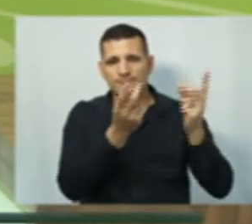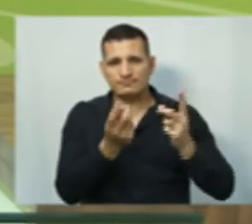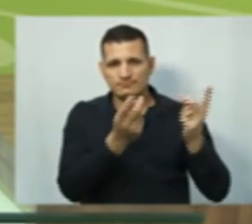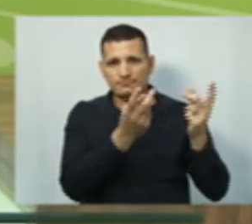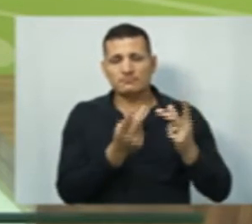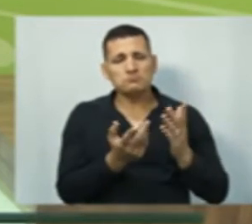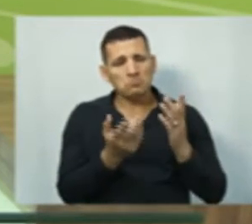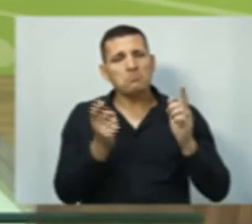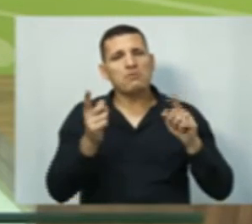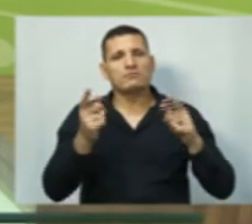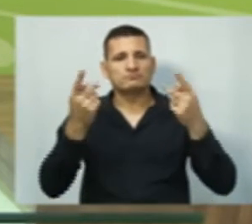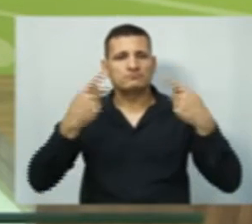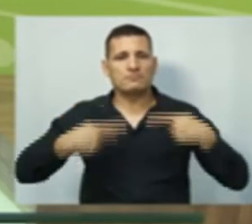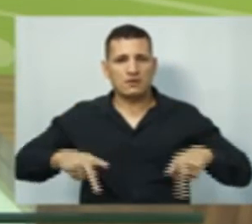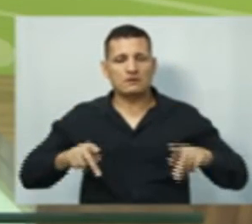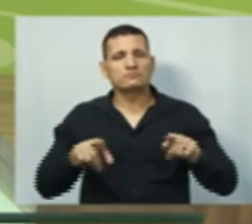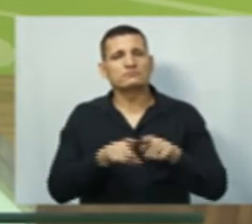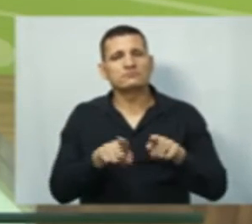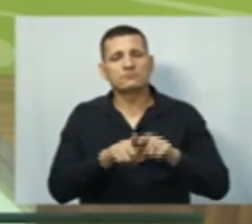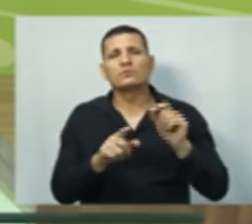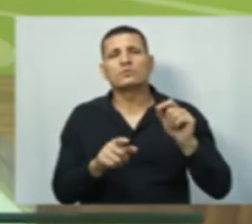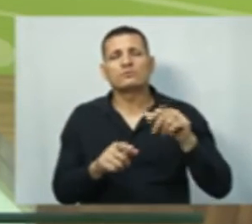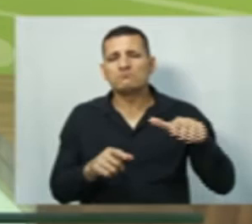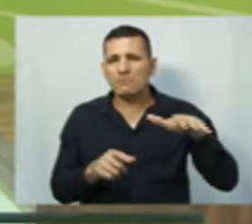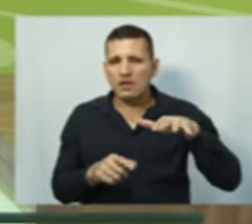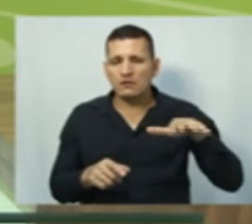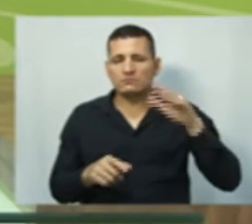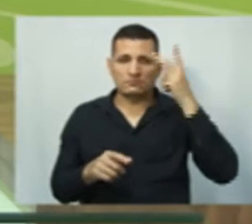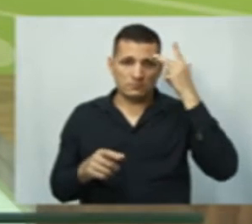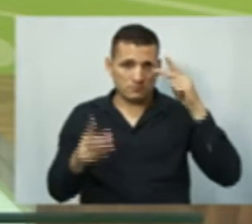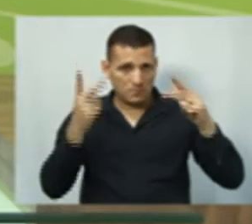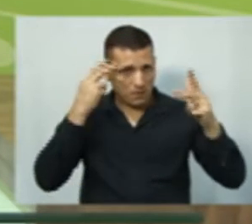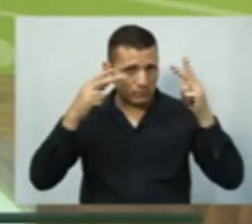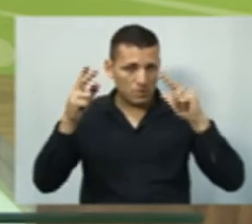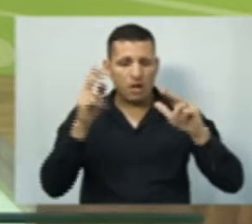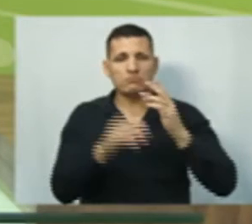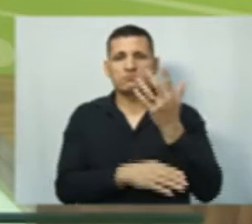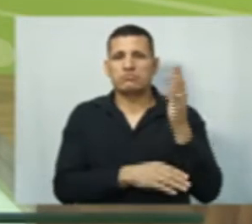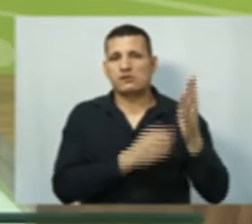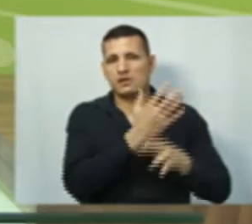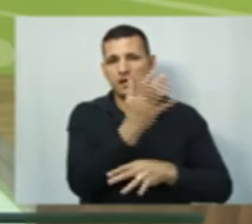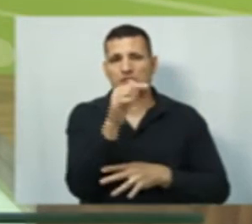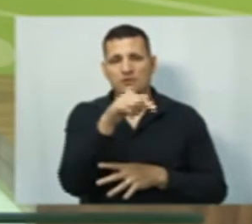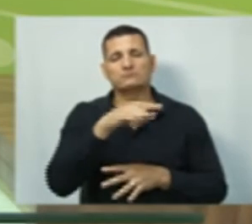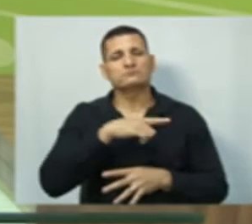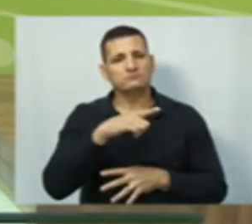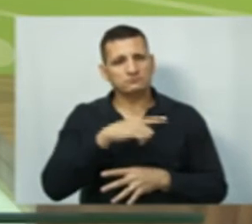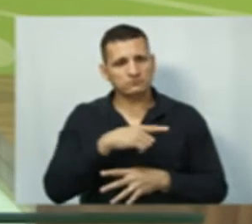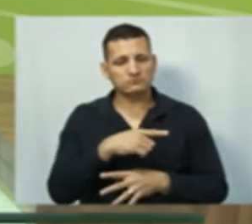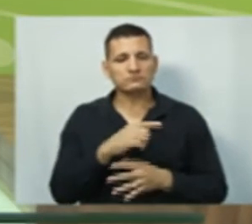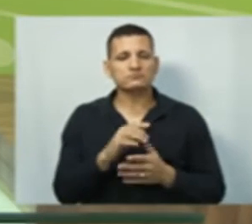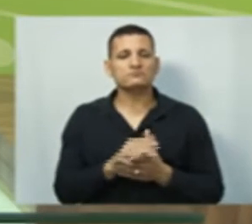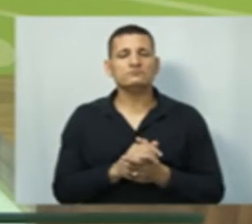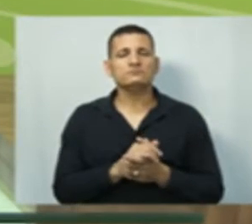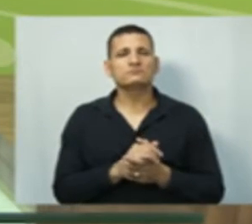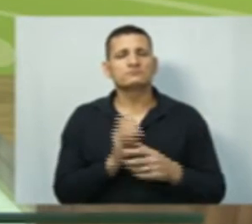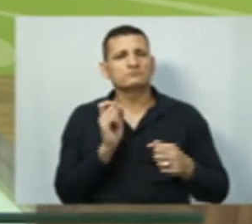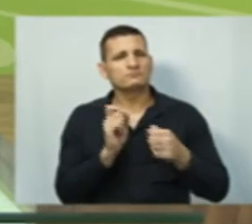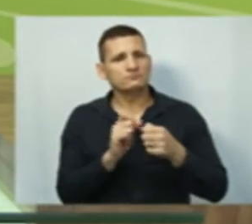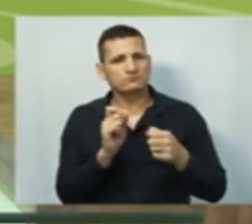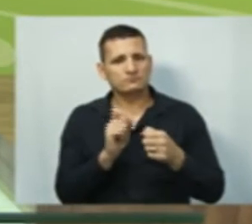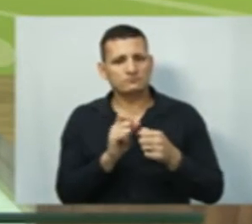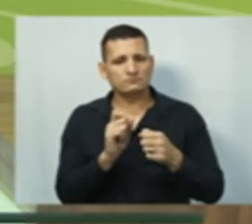humanos, considerando o meio natural ou os recursos que esse meio natural fornece e fazendo isso